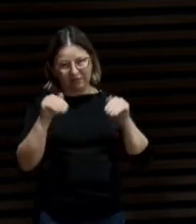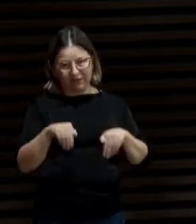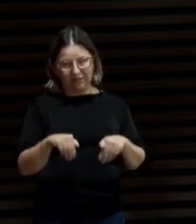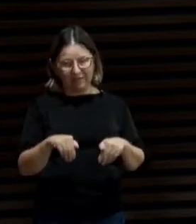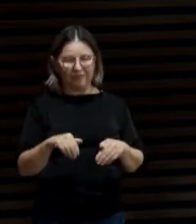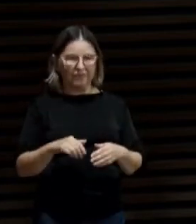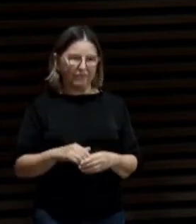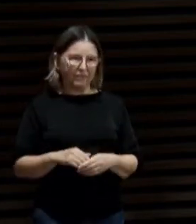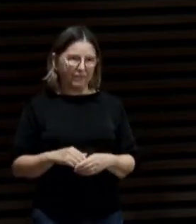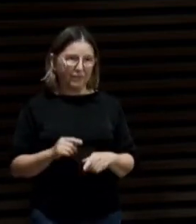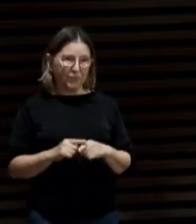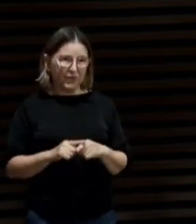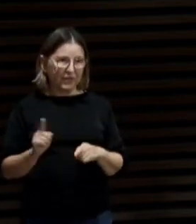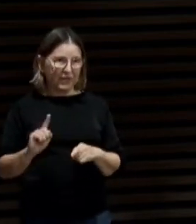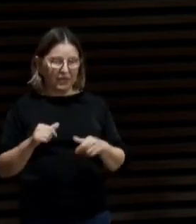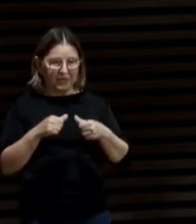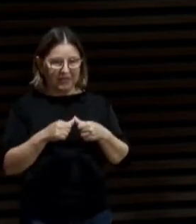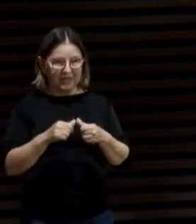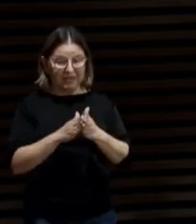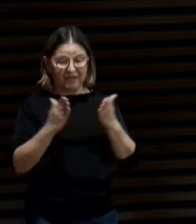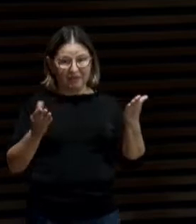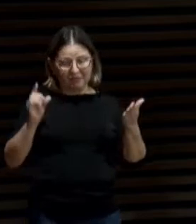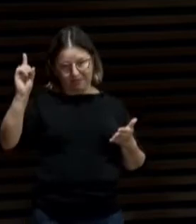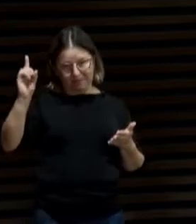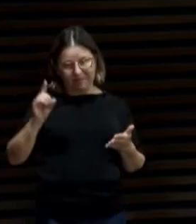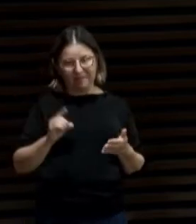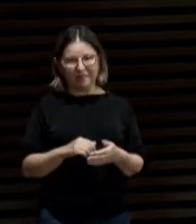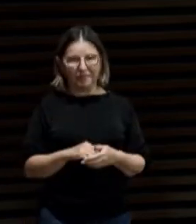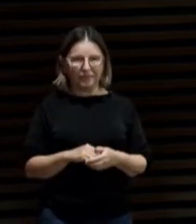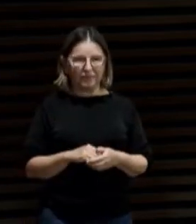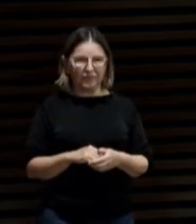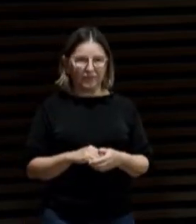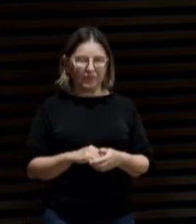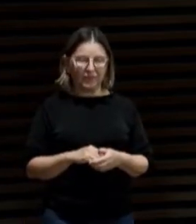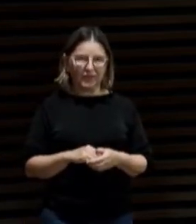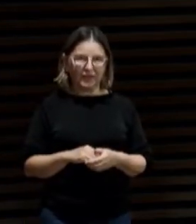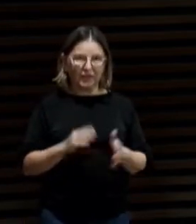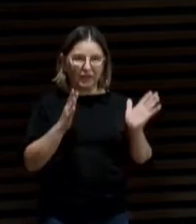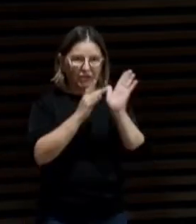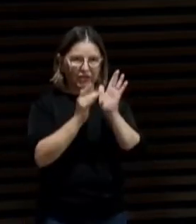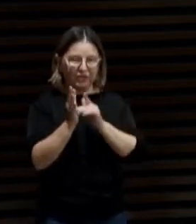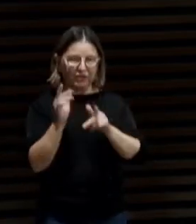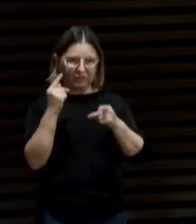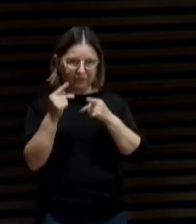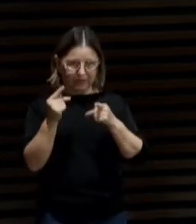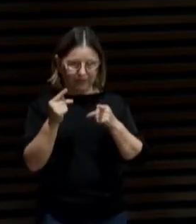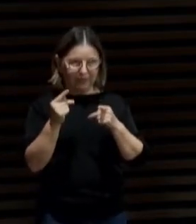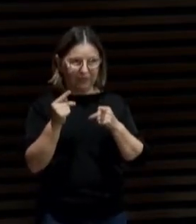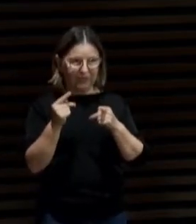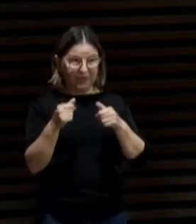bíblica. Amados, nós estamos hoje naquele tempo que Jesus chamou de o princípio das dores.